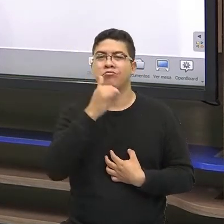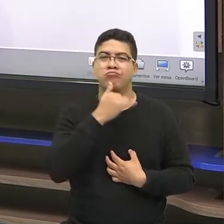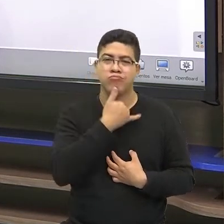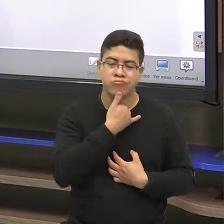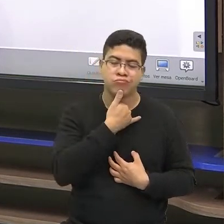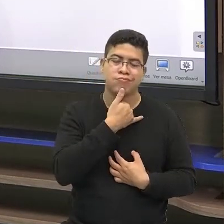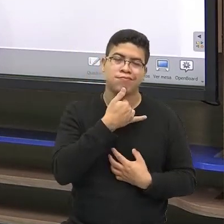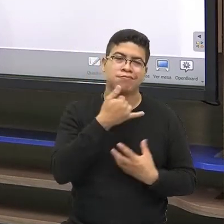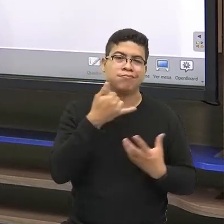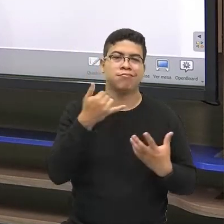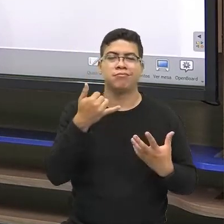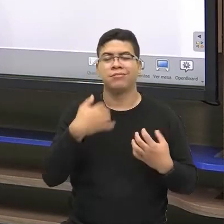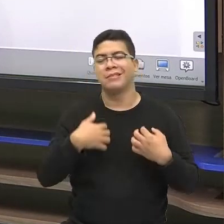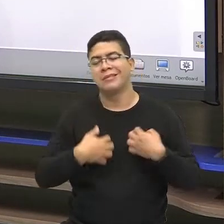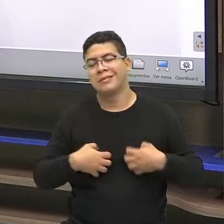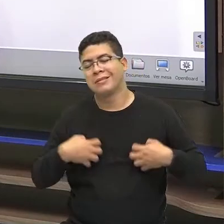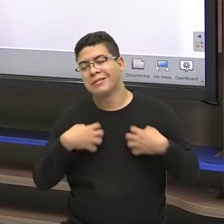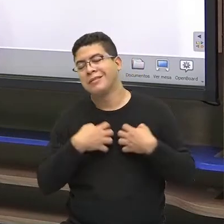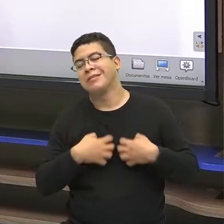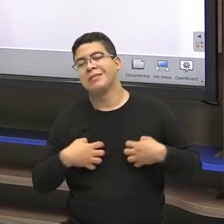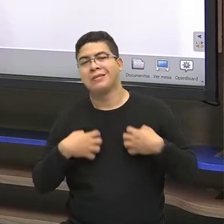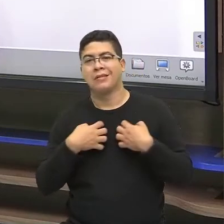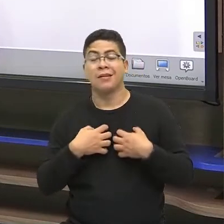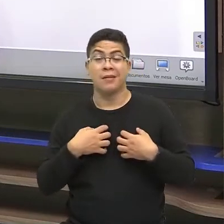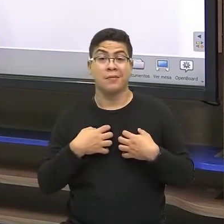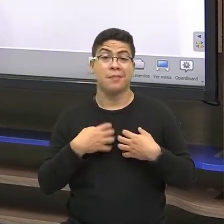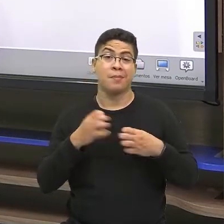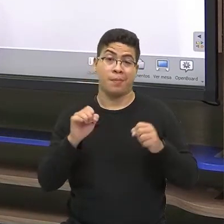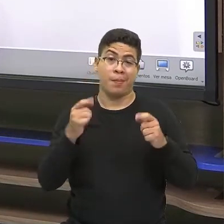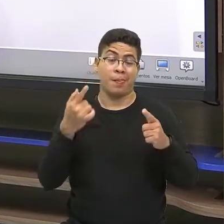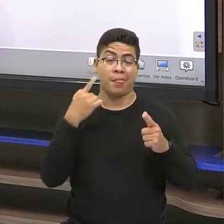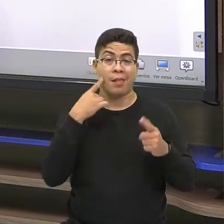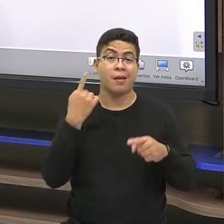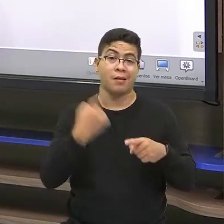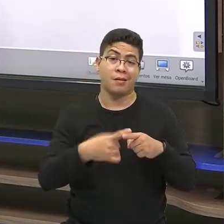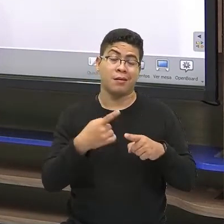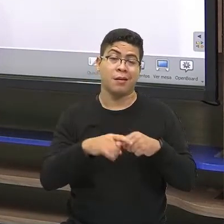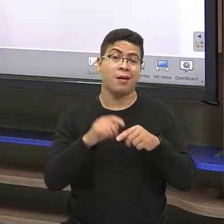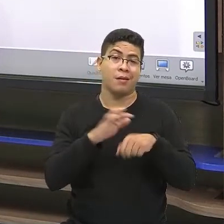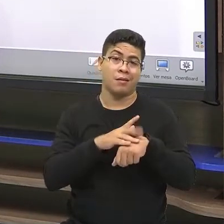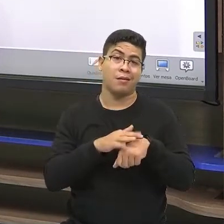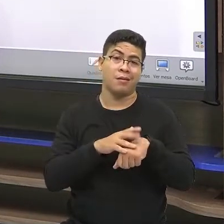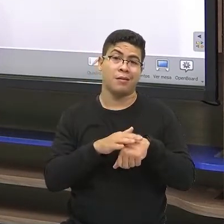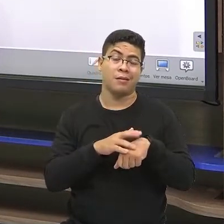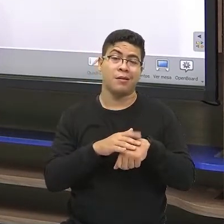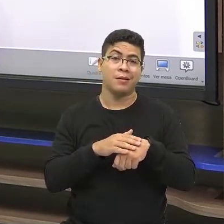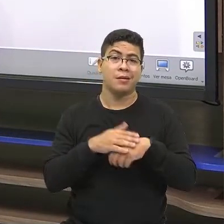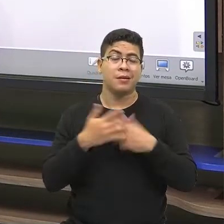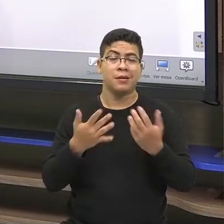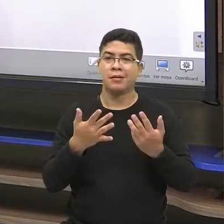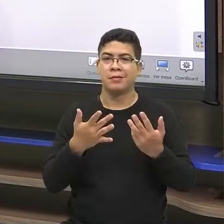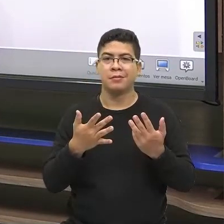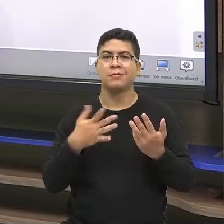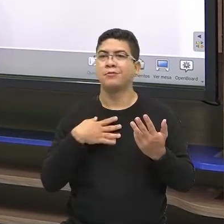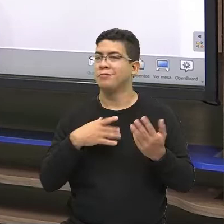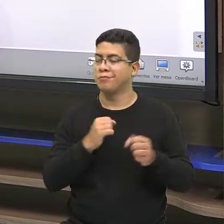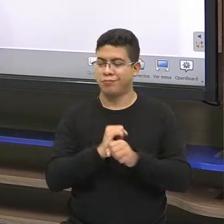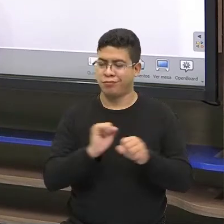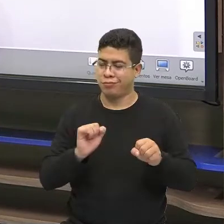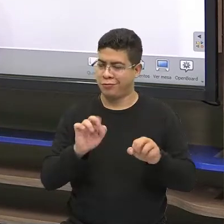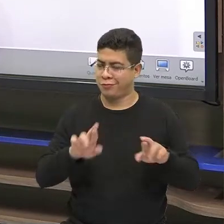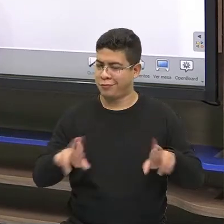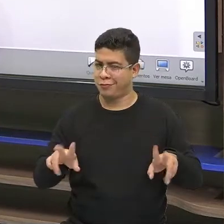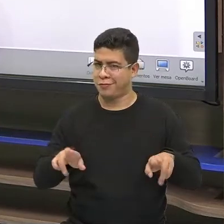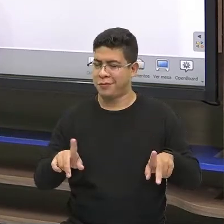né? Angustiado, né? Claro, né? Com o que ele estava passando, não era para ser diferente. Então,